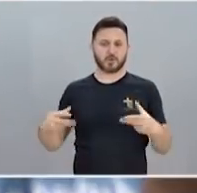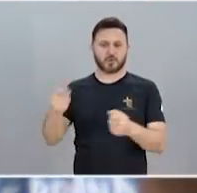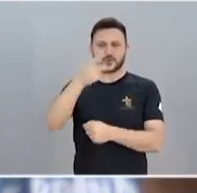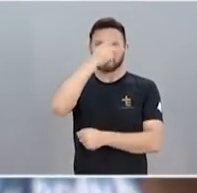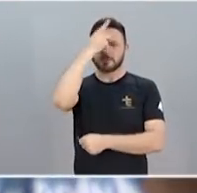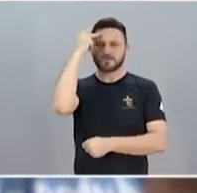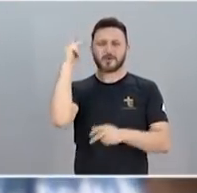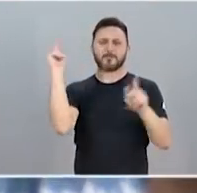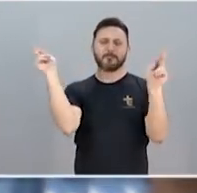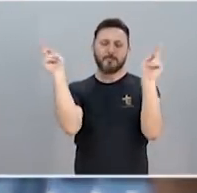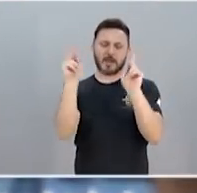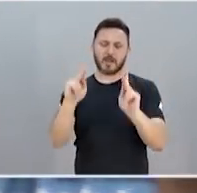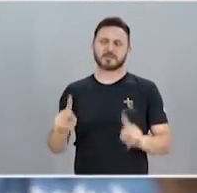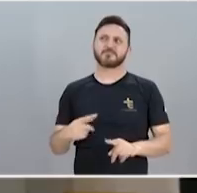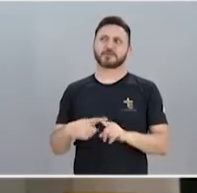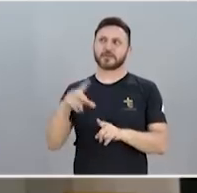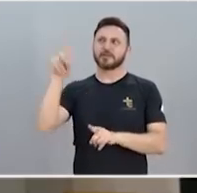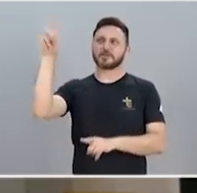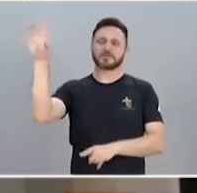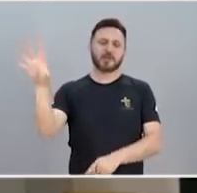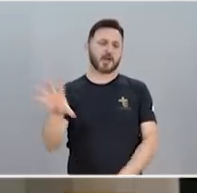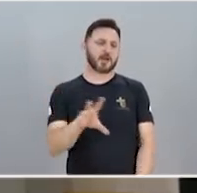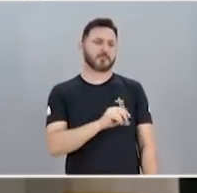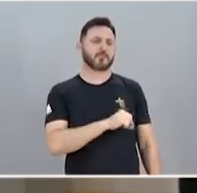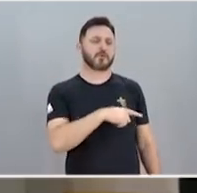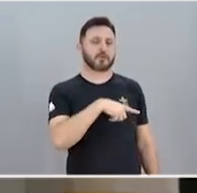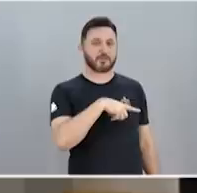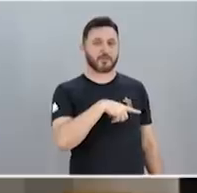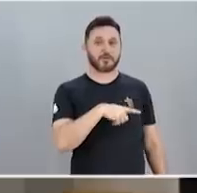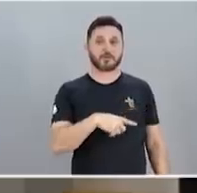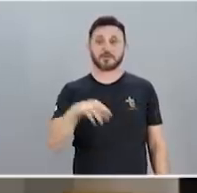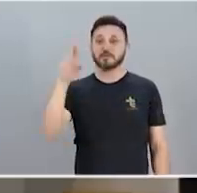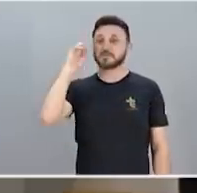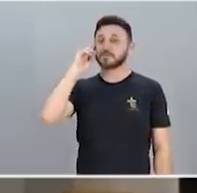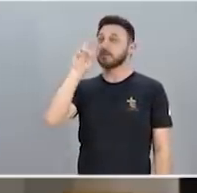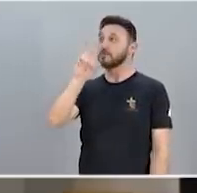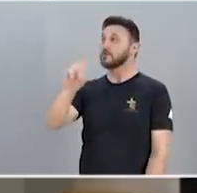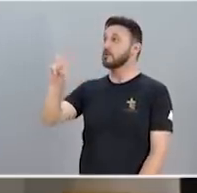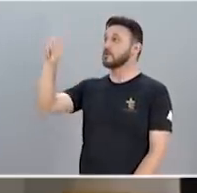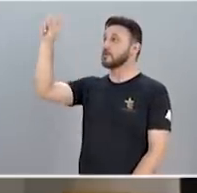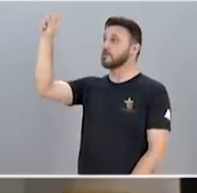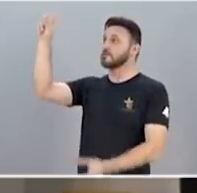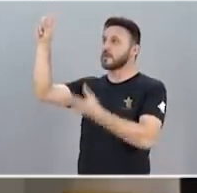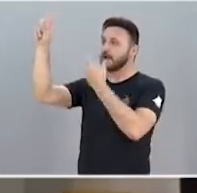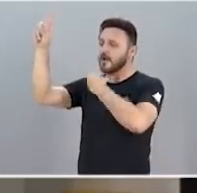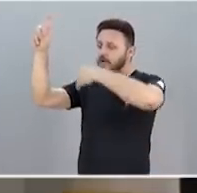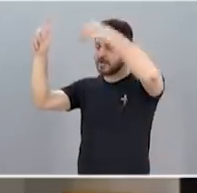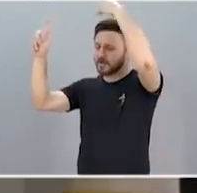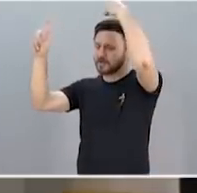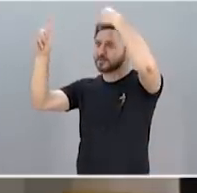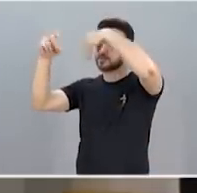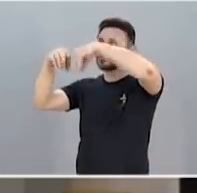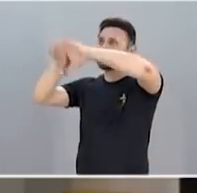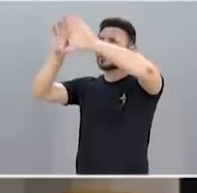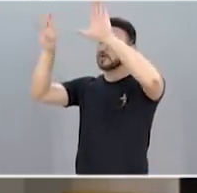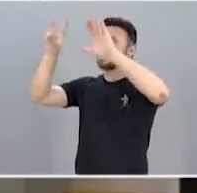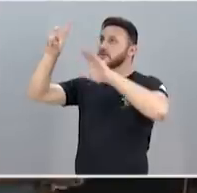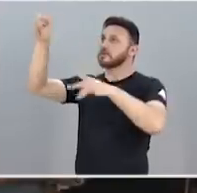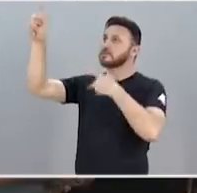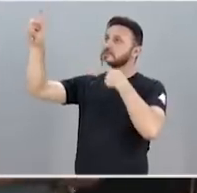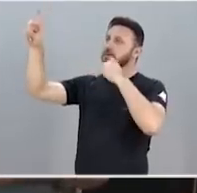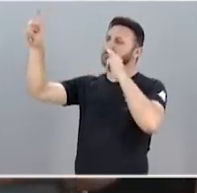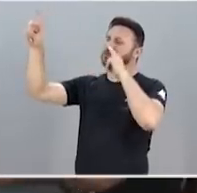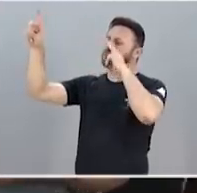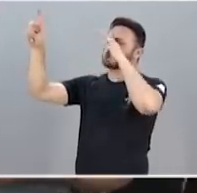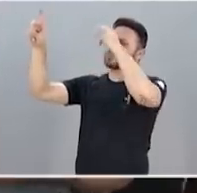homens por Ele amados. Senhor Deus, Rei dos céus, Deus